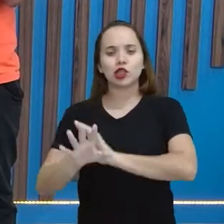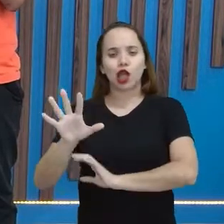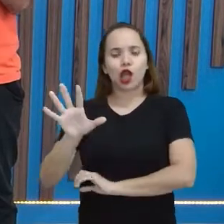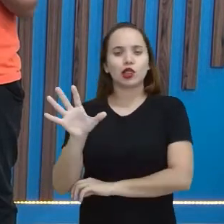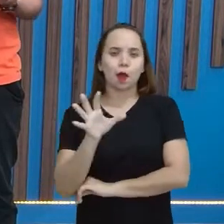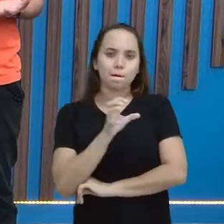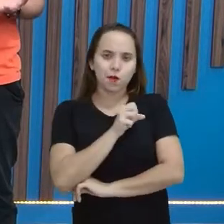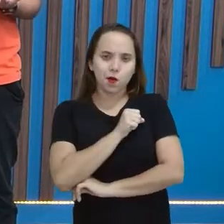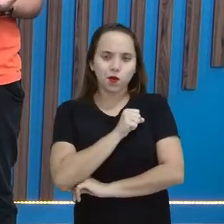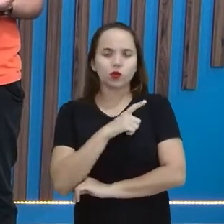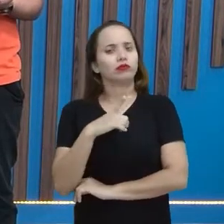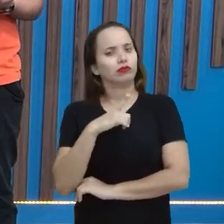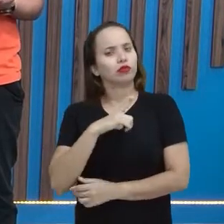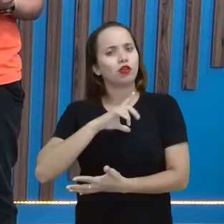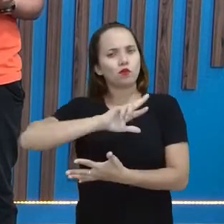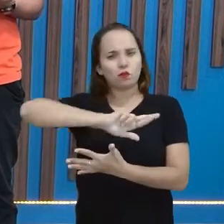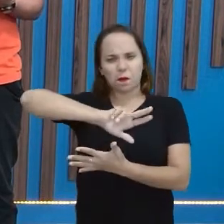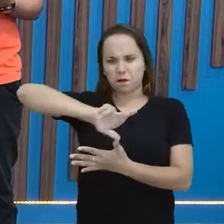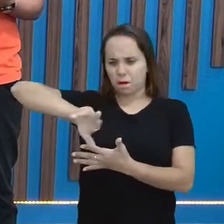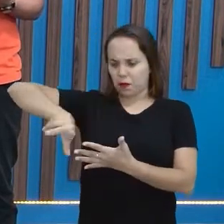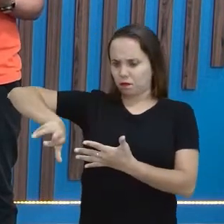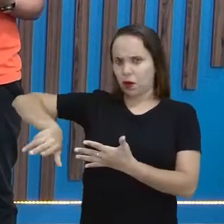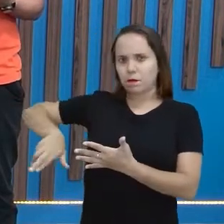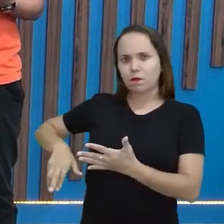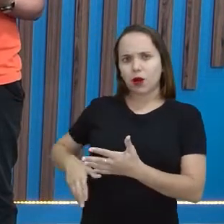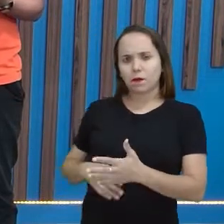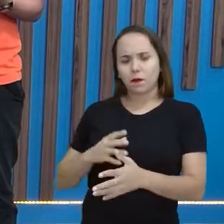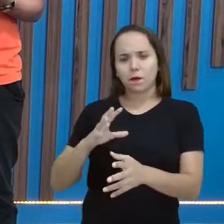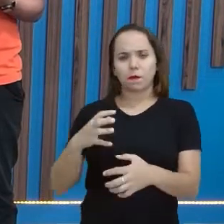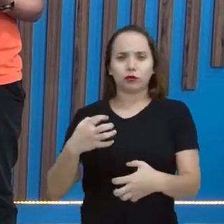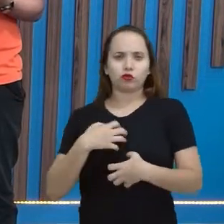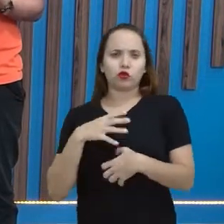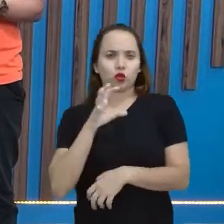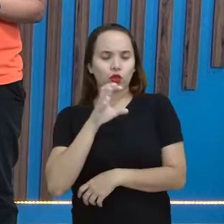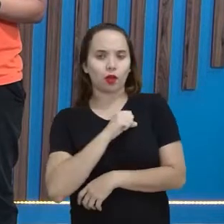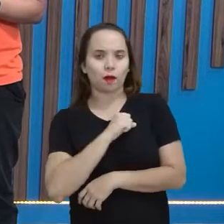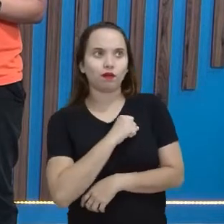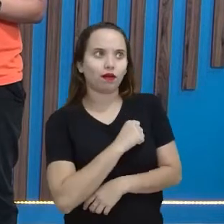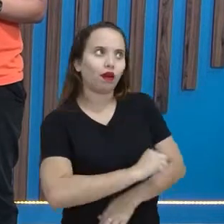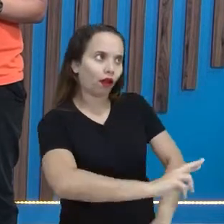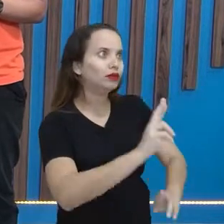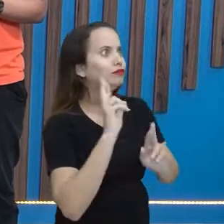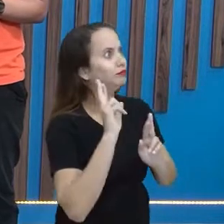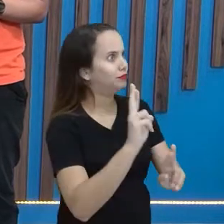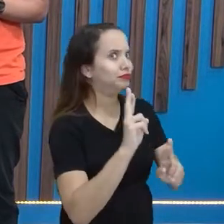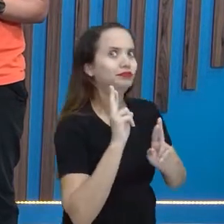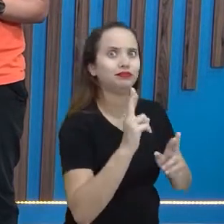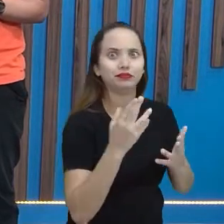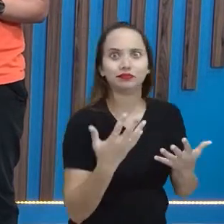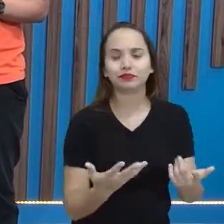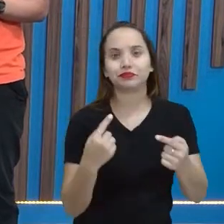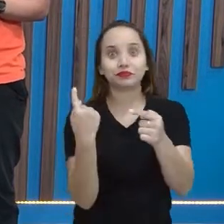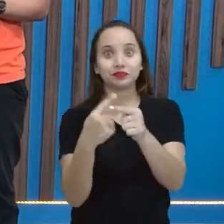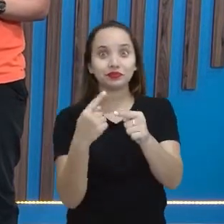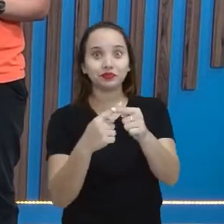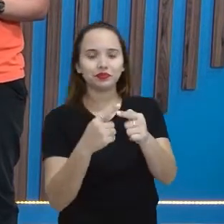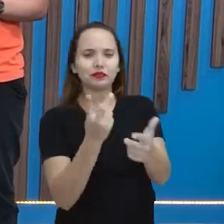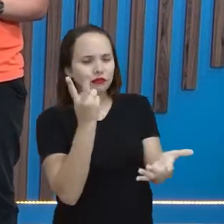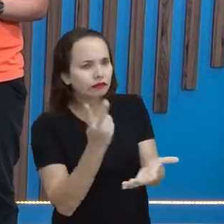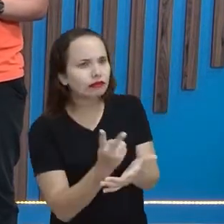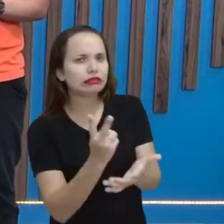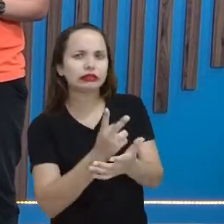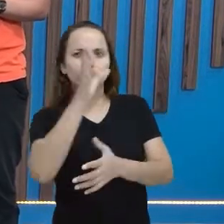existem diversas formas de amar. Ainda bem, ainda bem, né? Até porque cada vez mais a gente